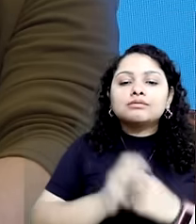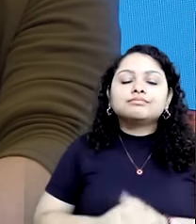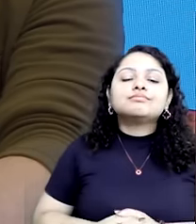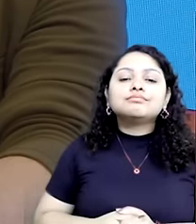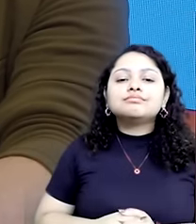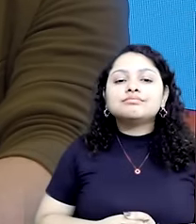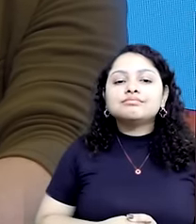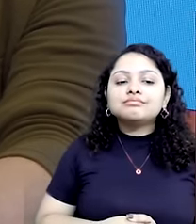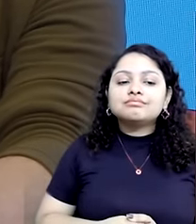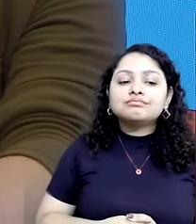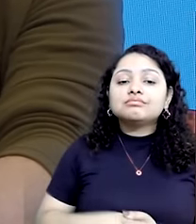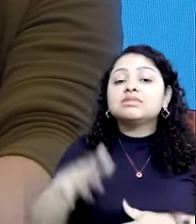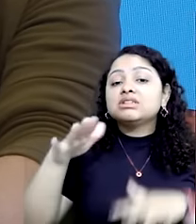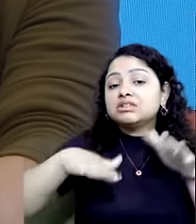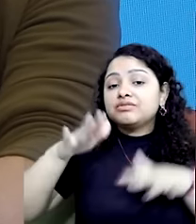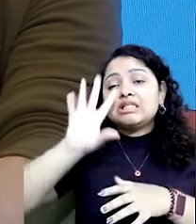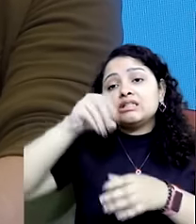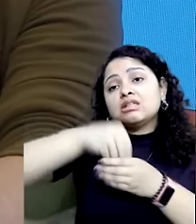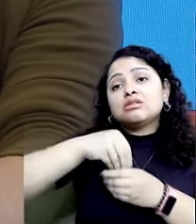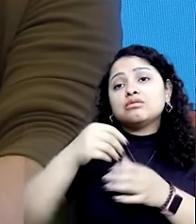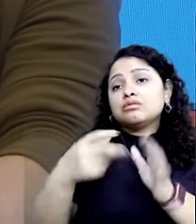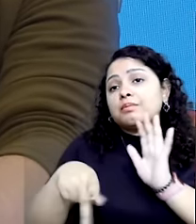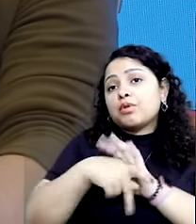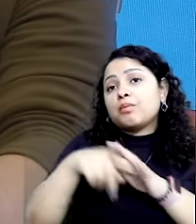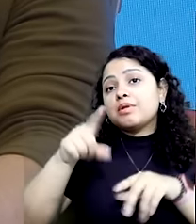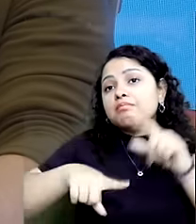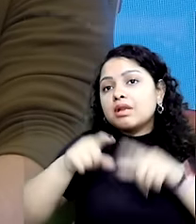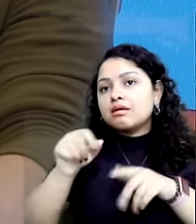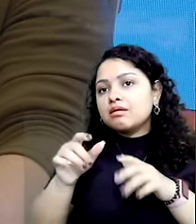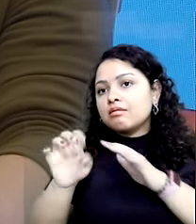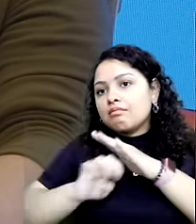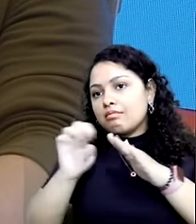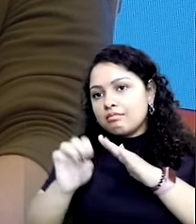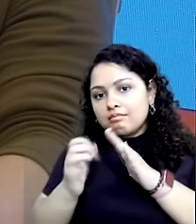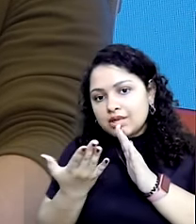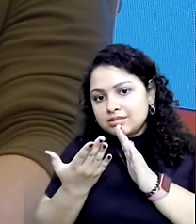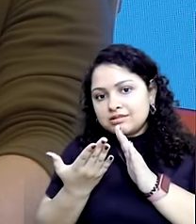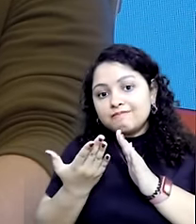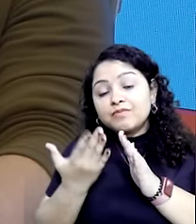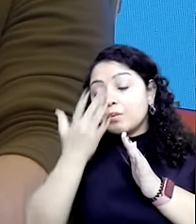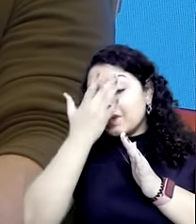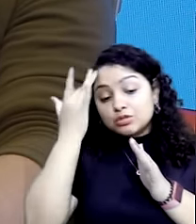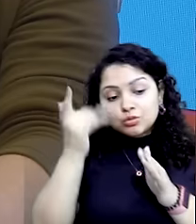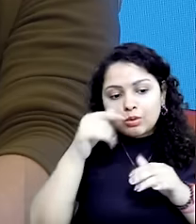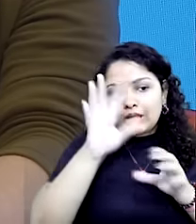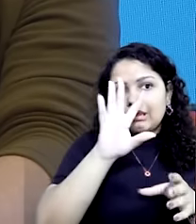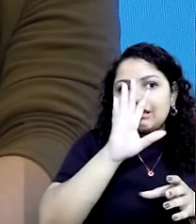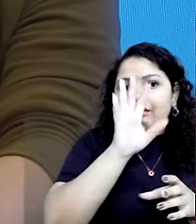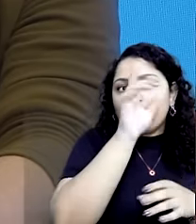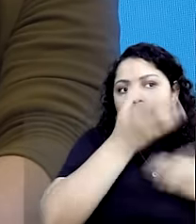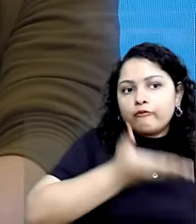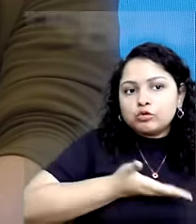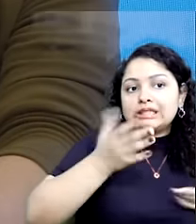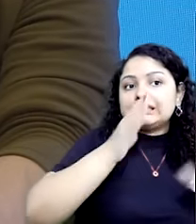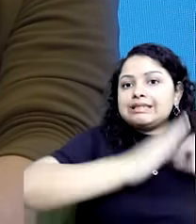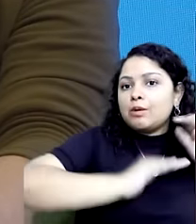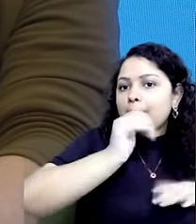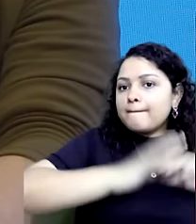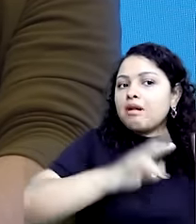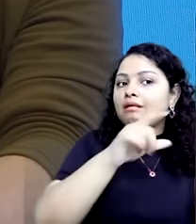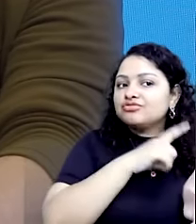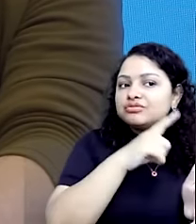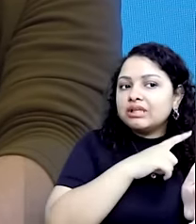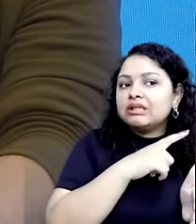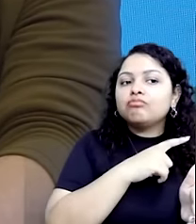habilidade você pode estar usando esse recurso de alguém que tem uma habilidade ali e que é da empresa e tá junto com você então a gente não pode descartar essa